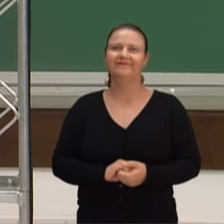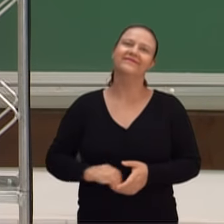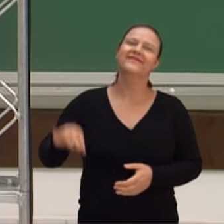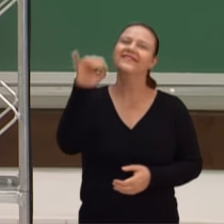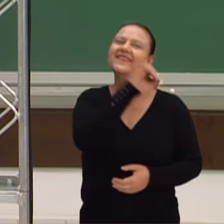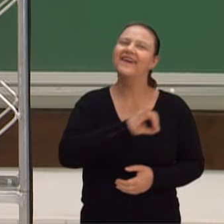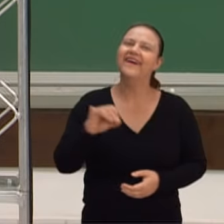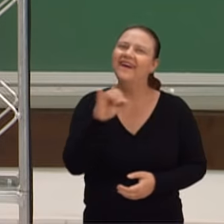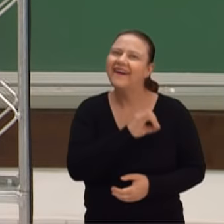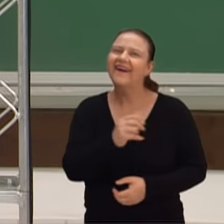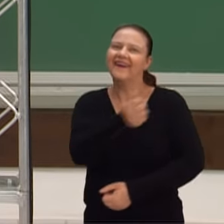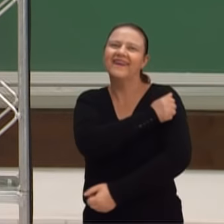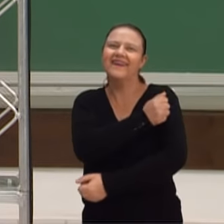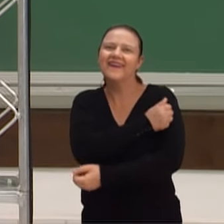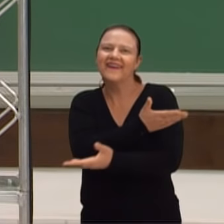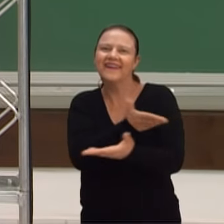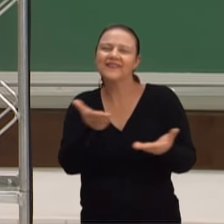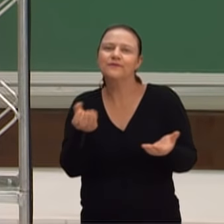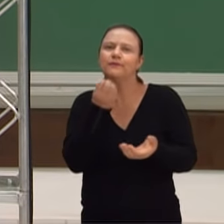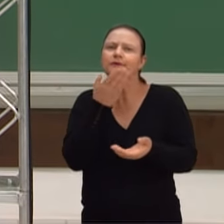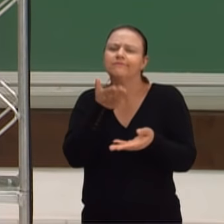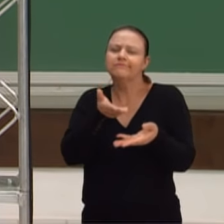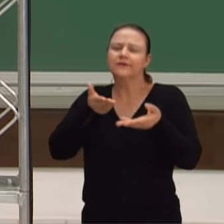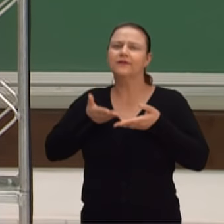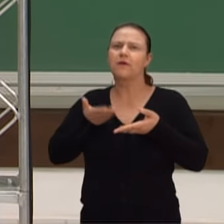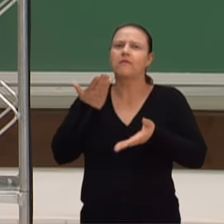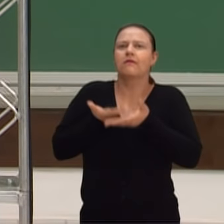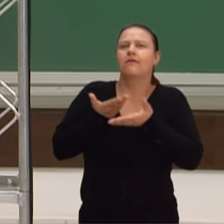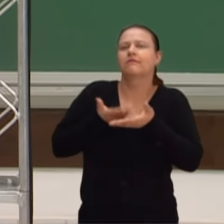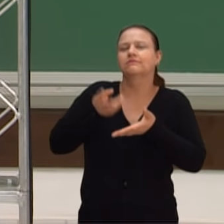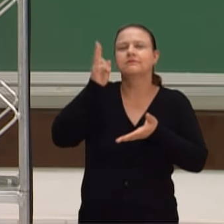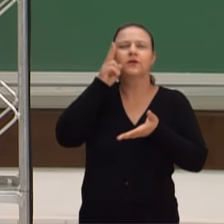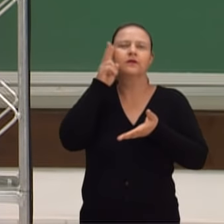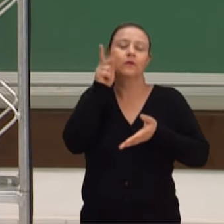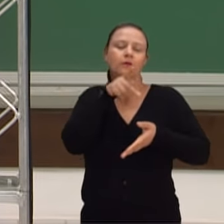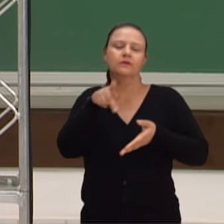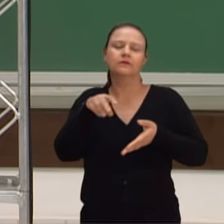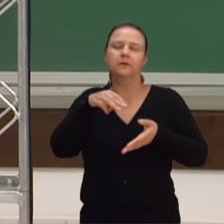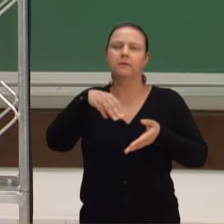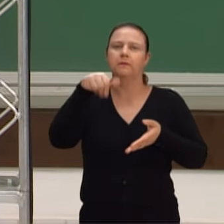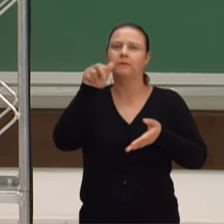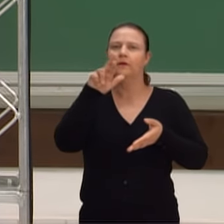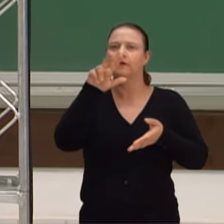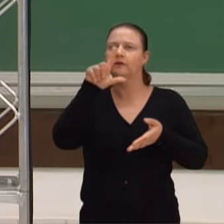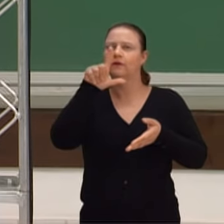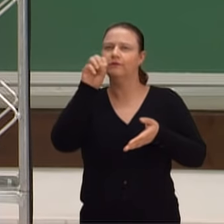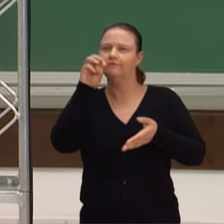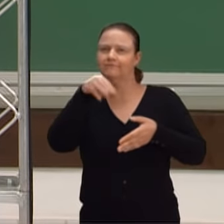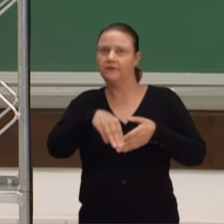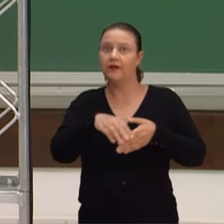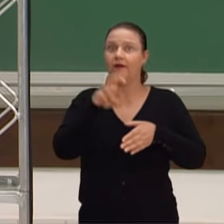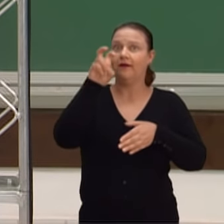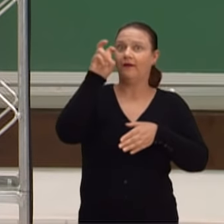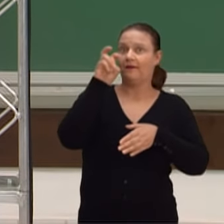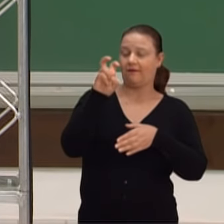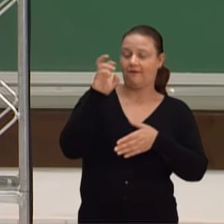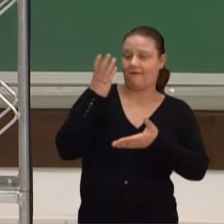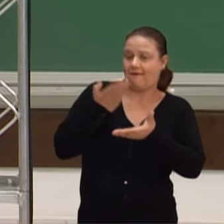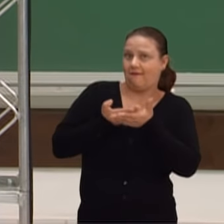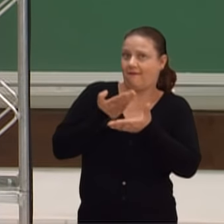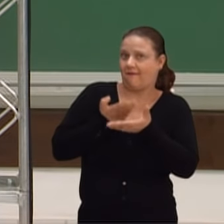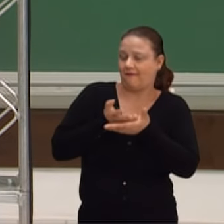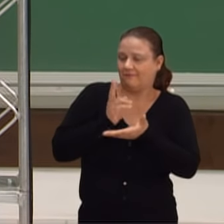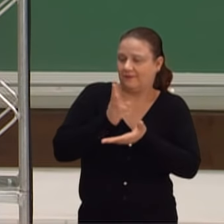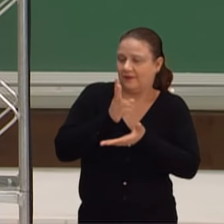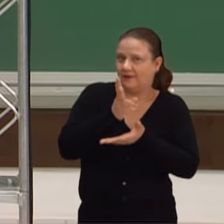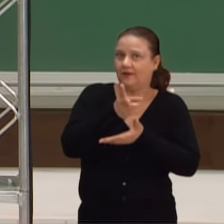Olá, povo! Bem-vindos a mais uma aula de História. Eu sou o professor Marlon e a gente vem juntos hoje para a quinta aula do segundo ano